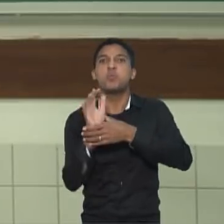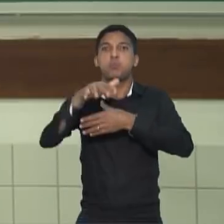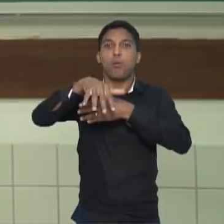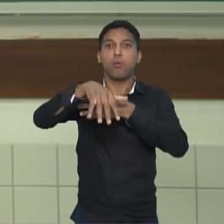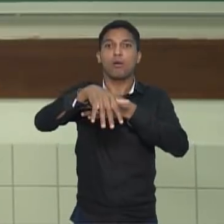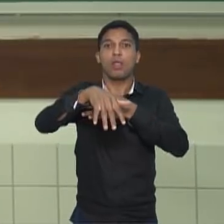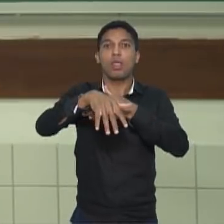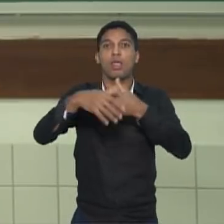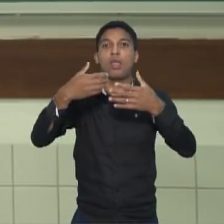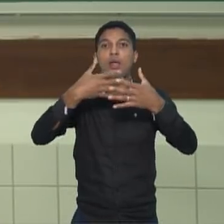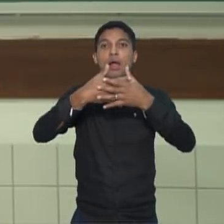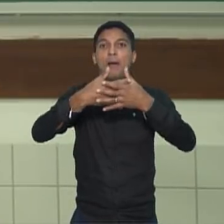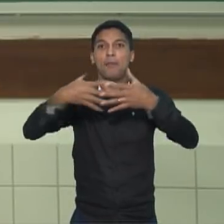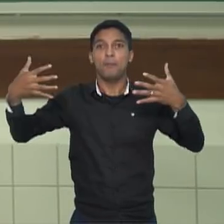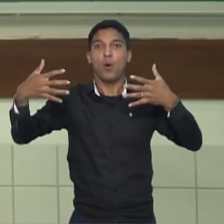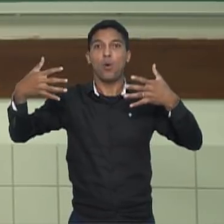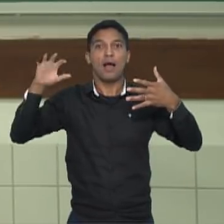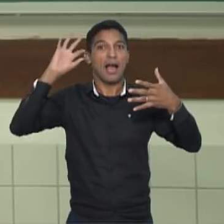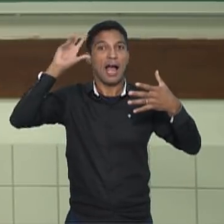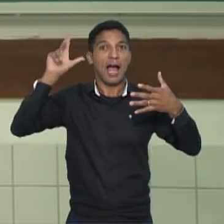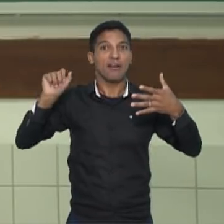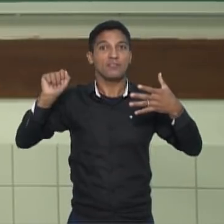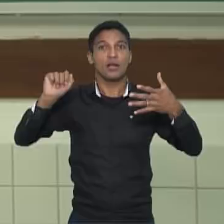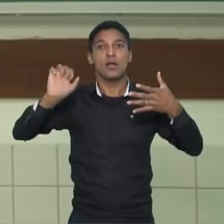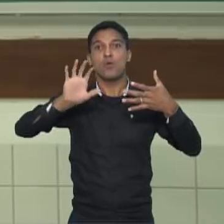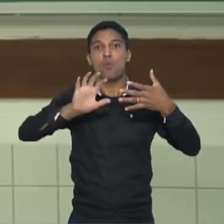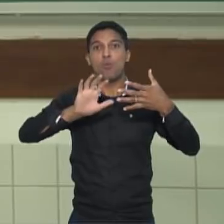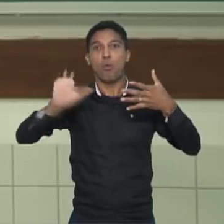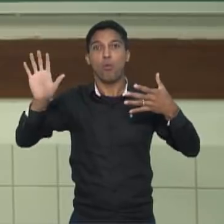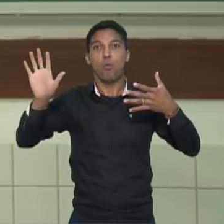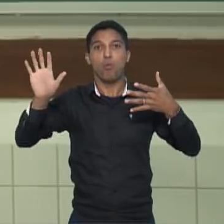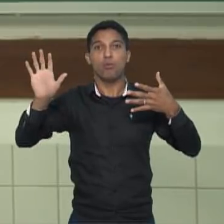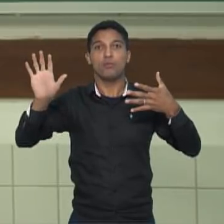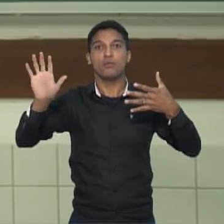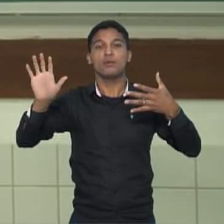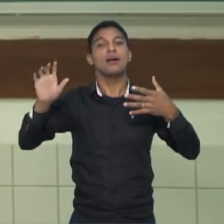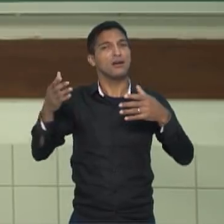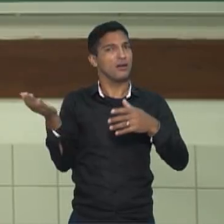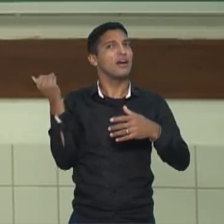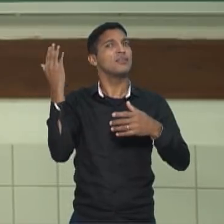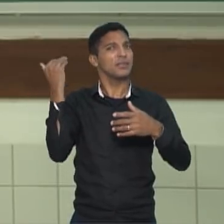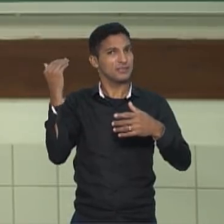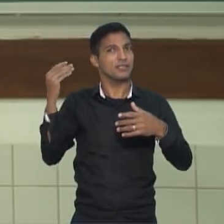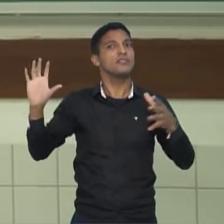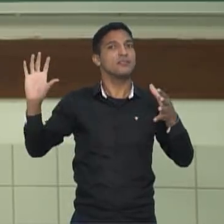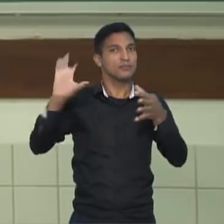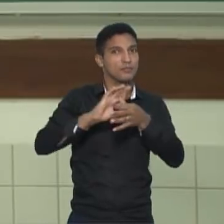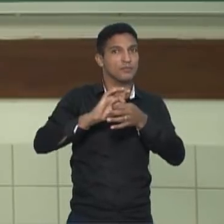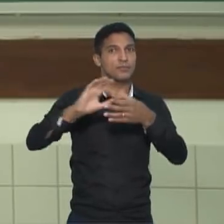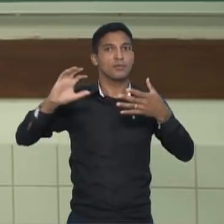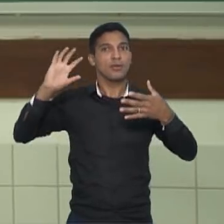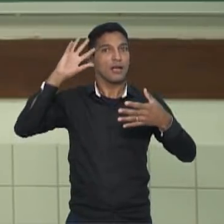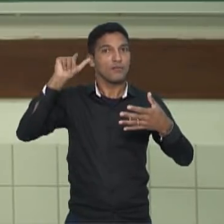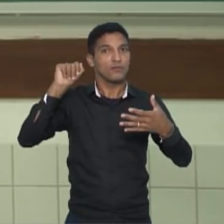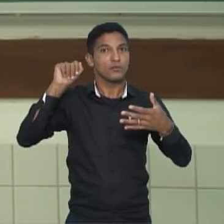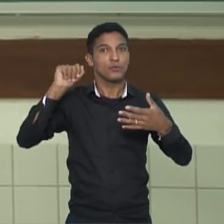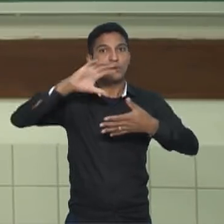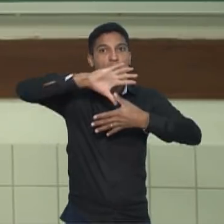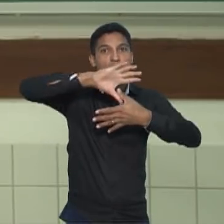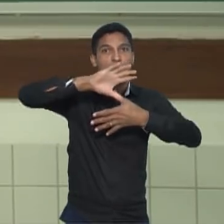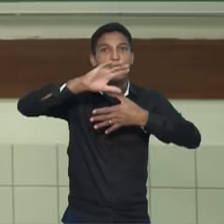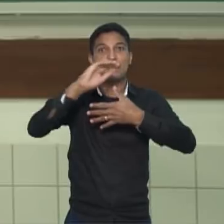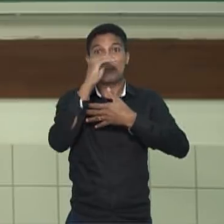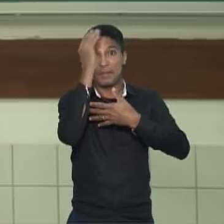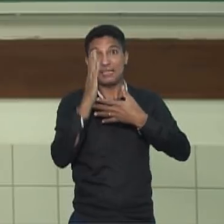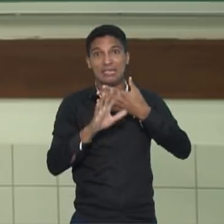unidas. A placa sul-americana, onde está o Brasil, era unida com a placa africana. Então, até tem o contorno com